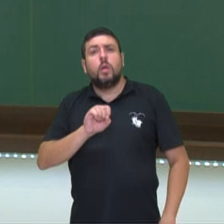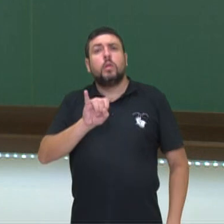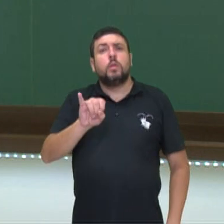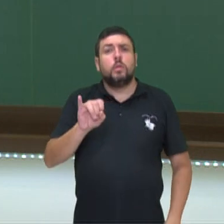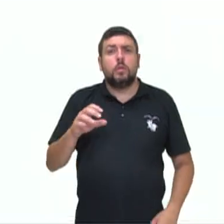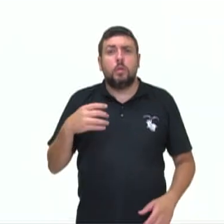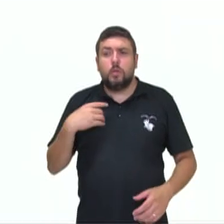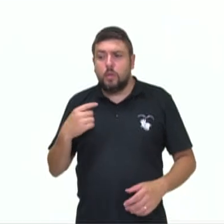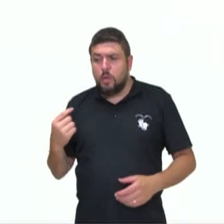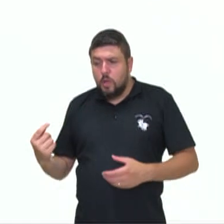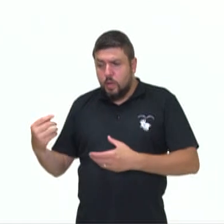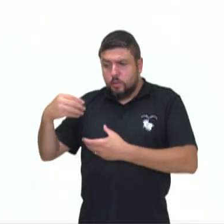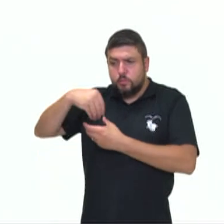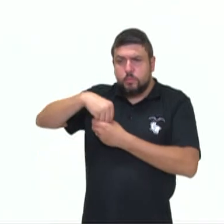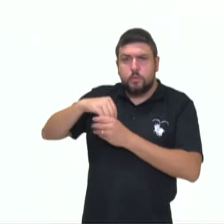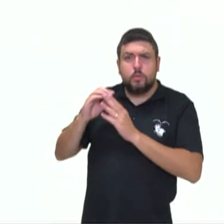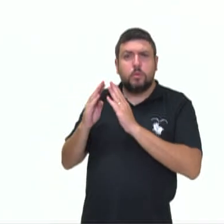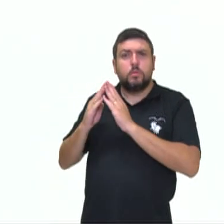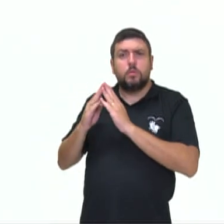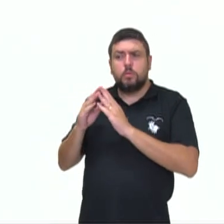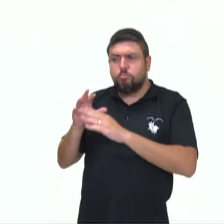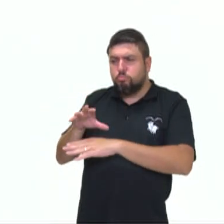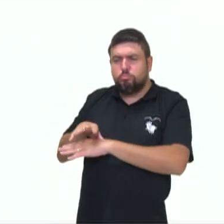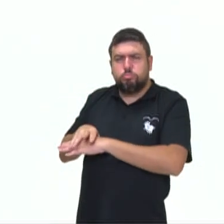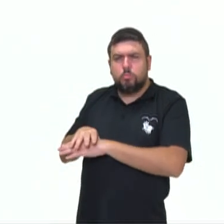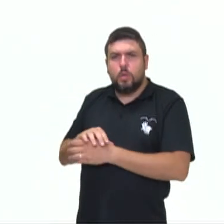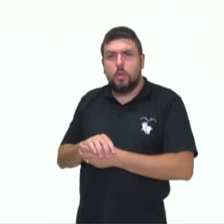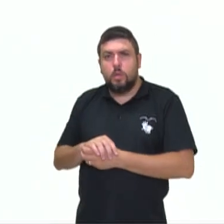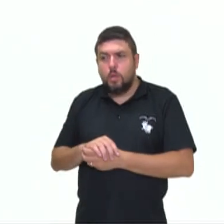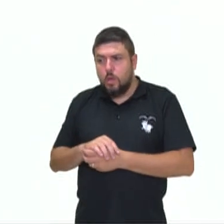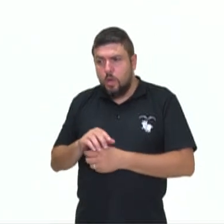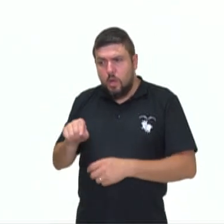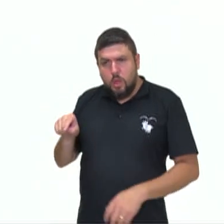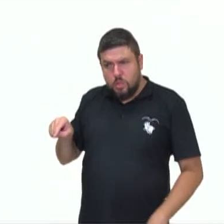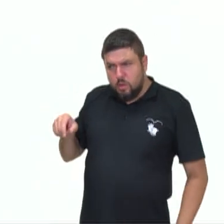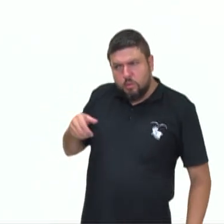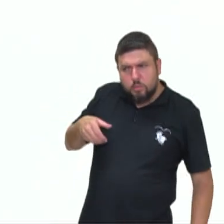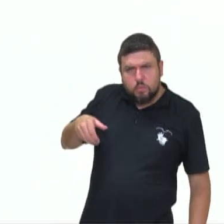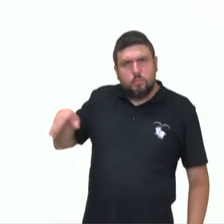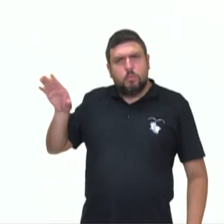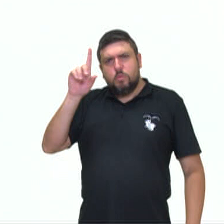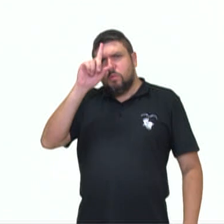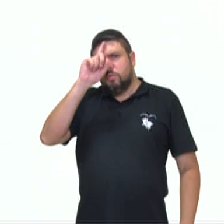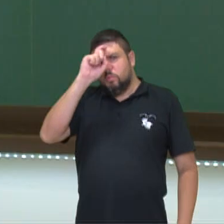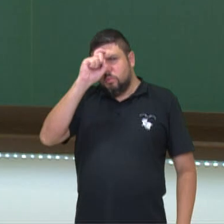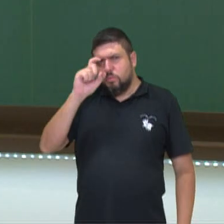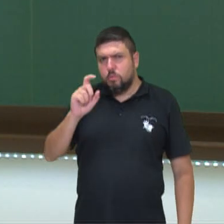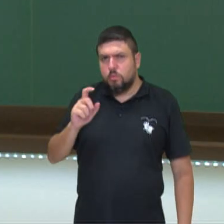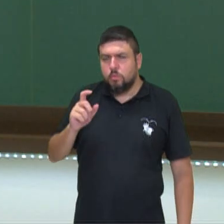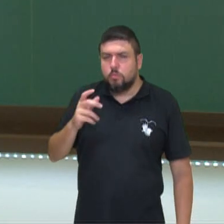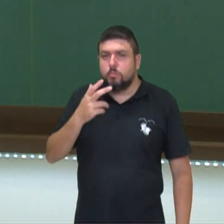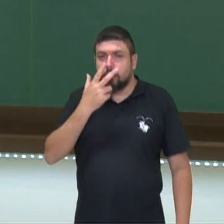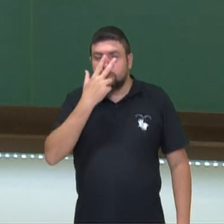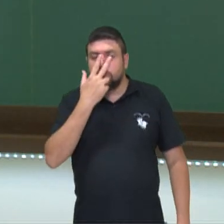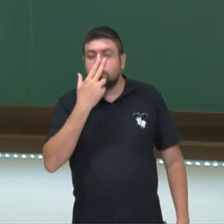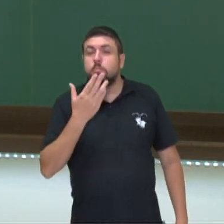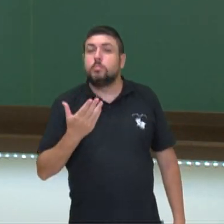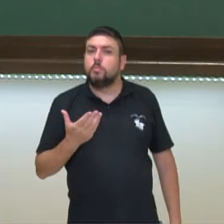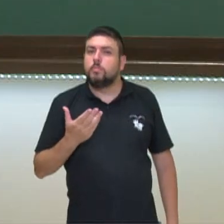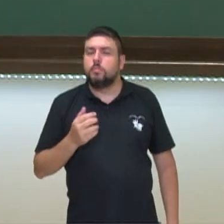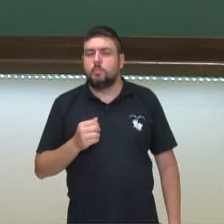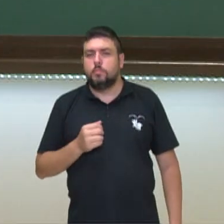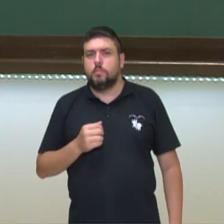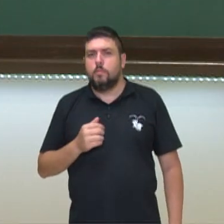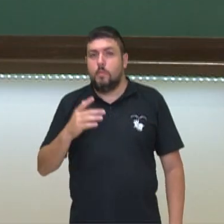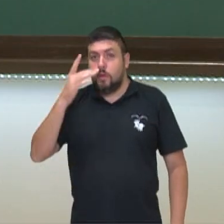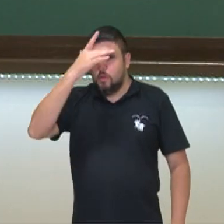infectada aqui em casa? Ela não deveria estar internada no hospital? O que você acha? A pessoa